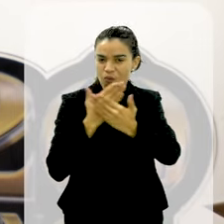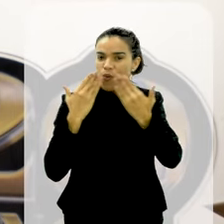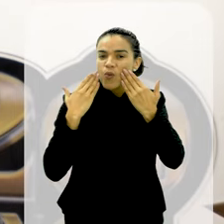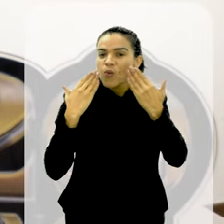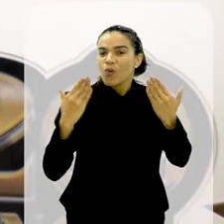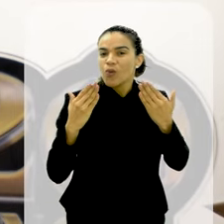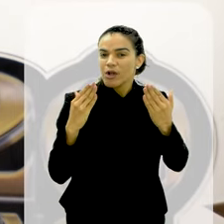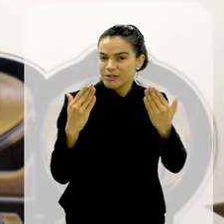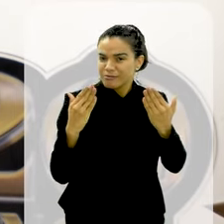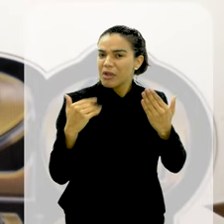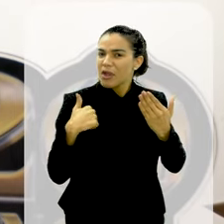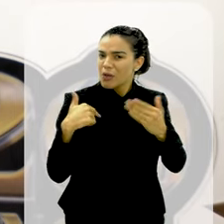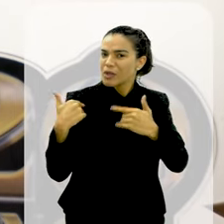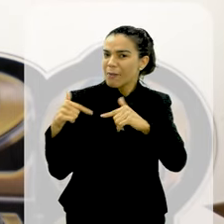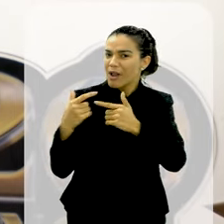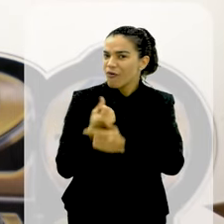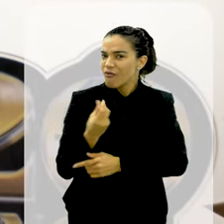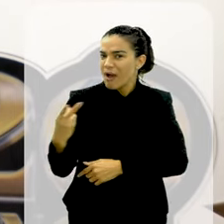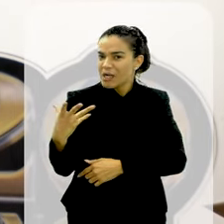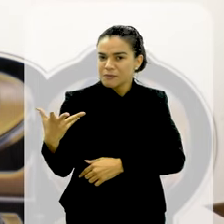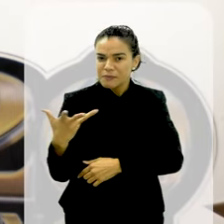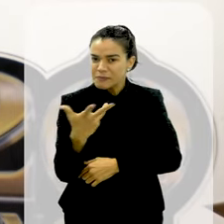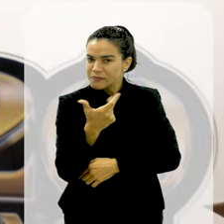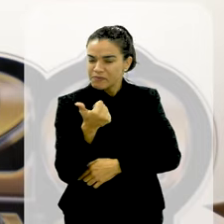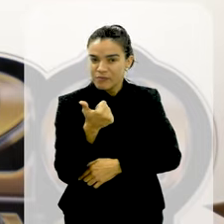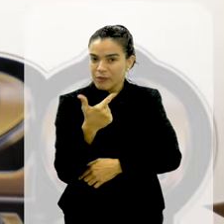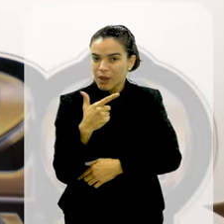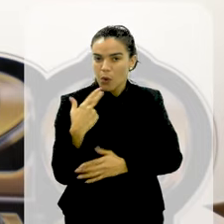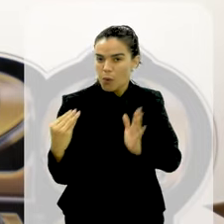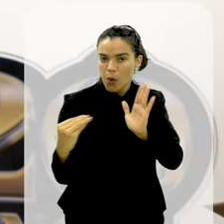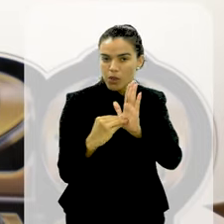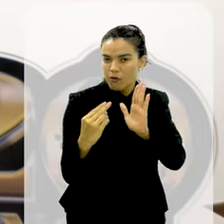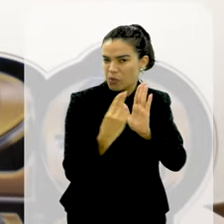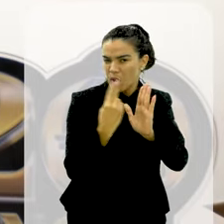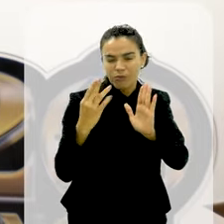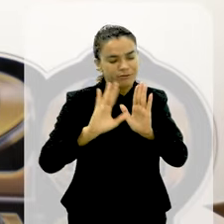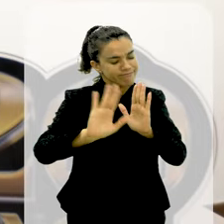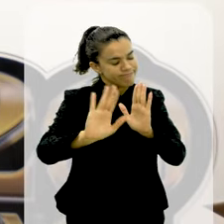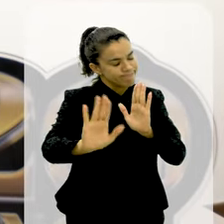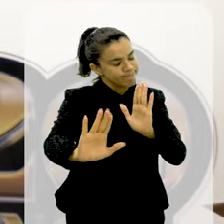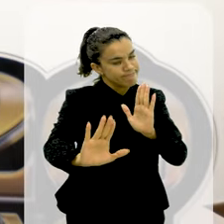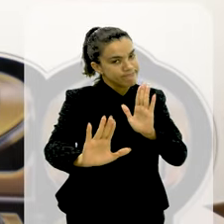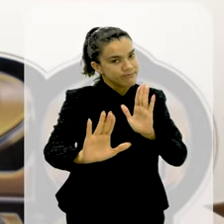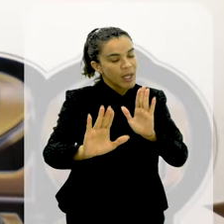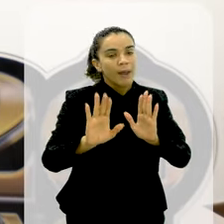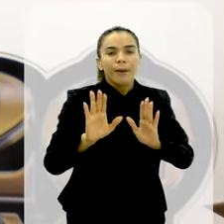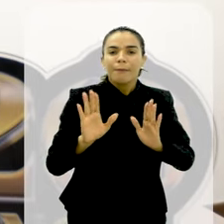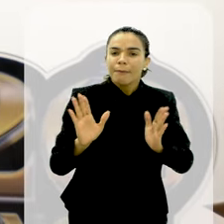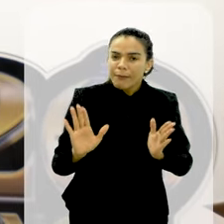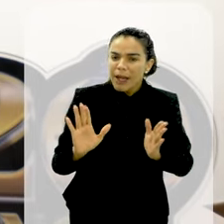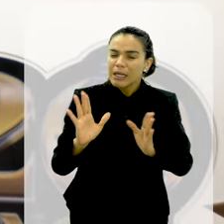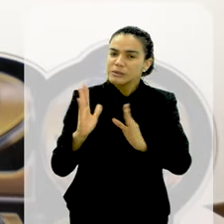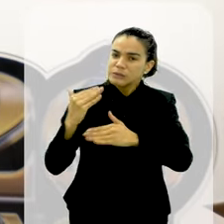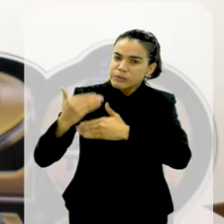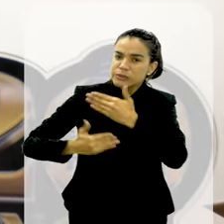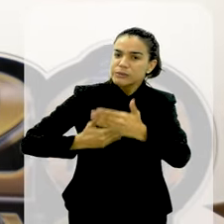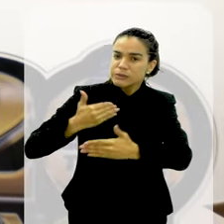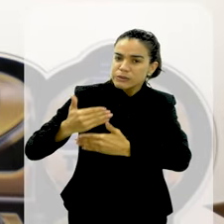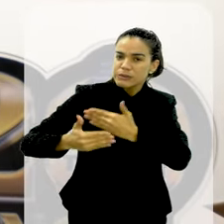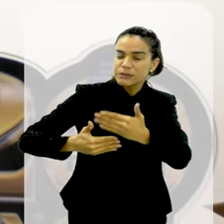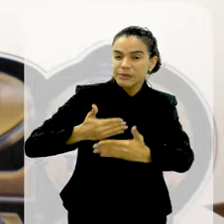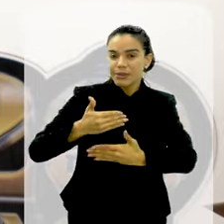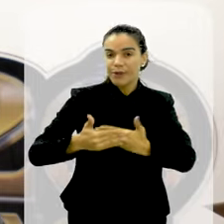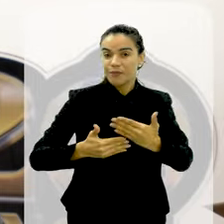né? Eu trabalhei com enredistas maravilhosos que faziam questão de não botar o nome. Não bota meu nome. E de uns tempos para